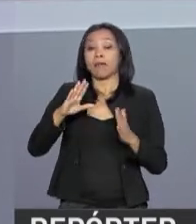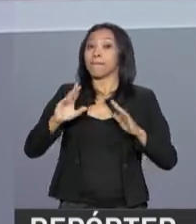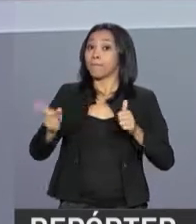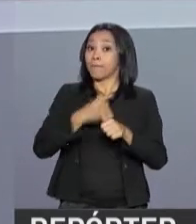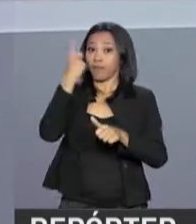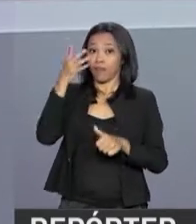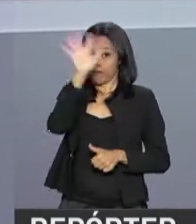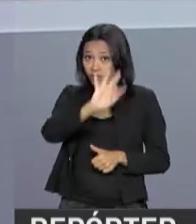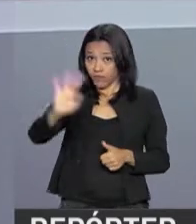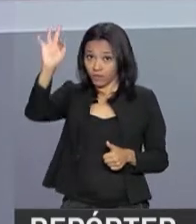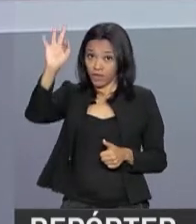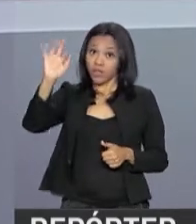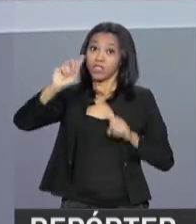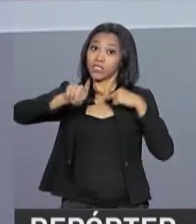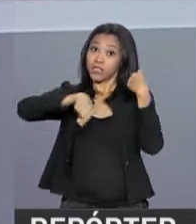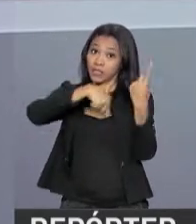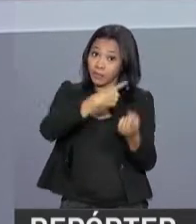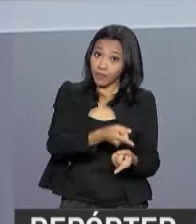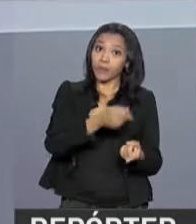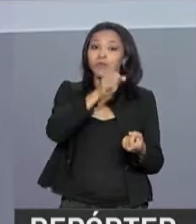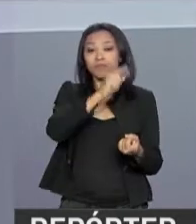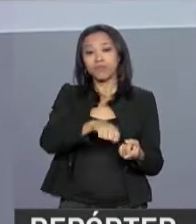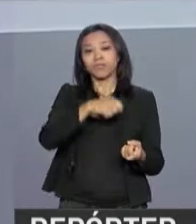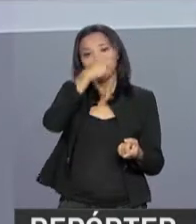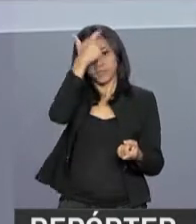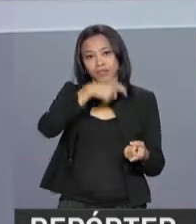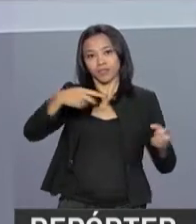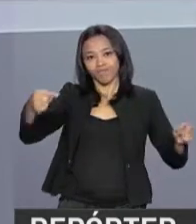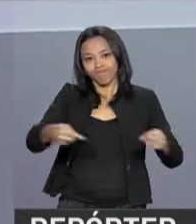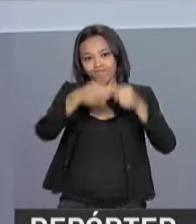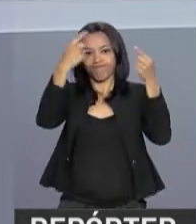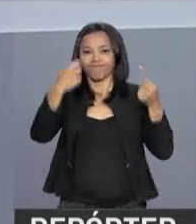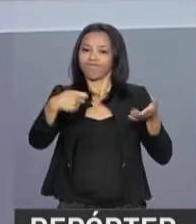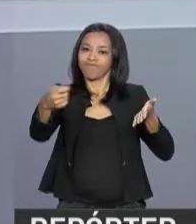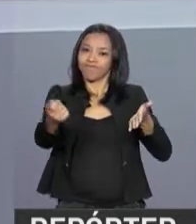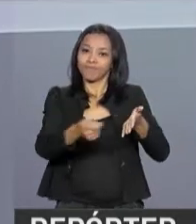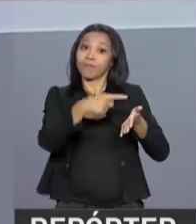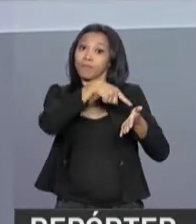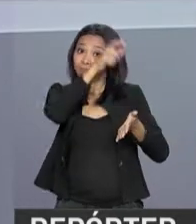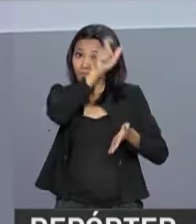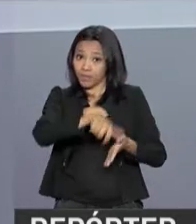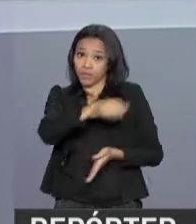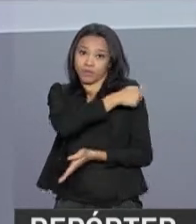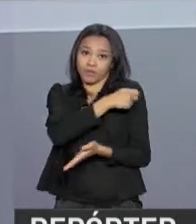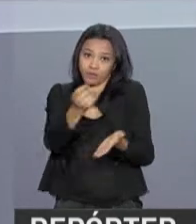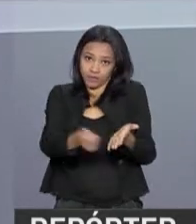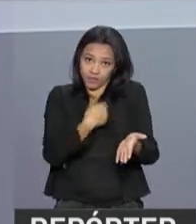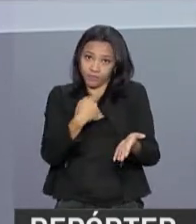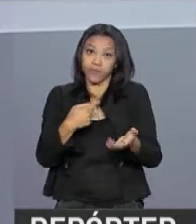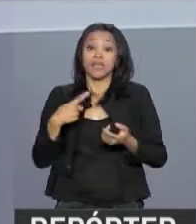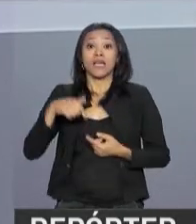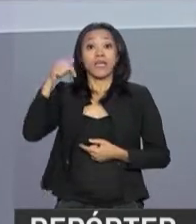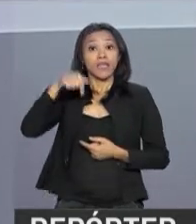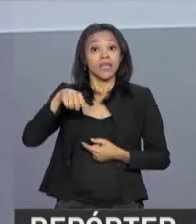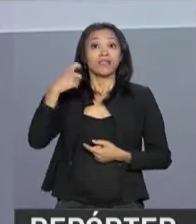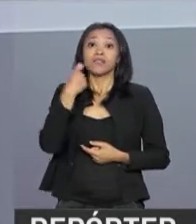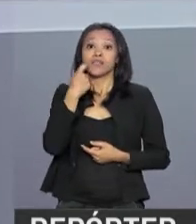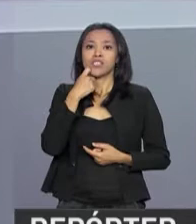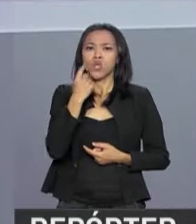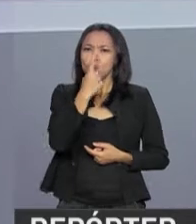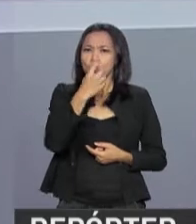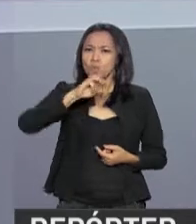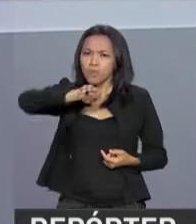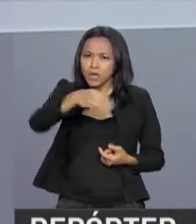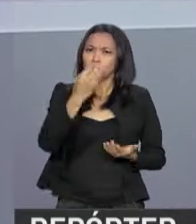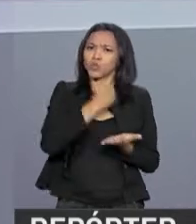depois as informações devem ser validadas pelos estudantes. Neste semestre, cerca de 1 milhão de contratos devem ser renovados.